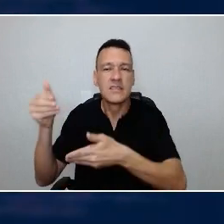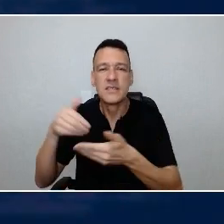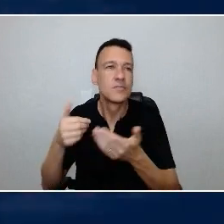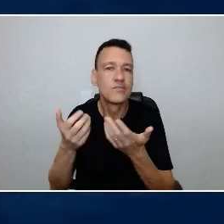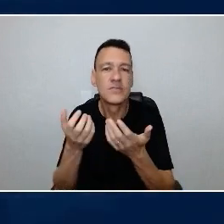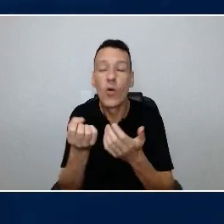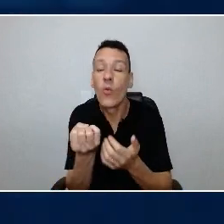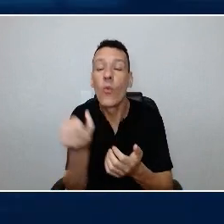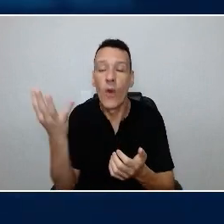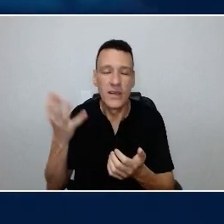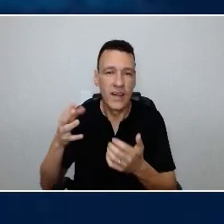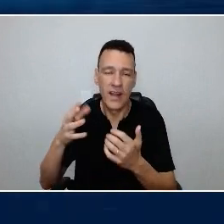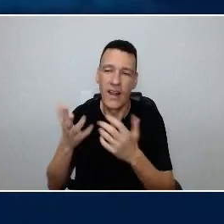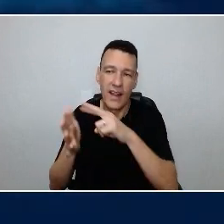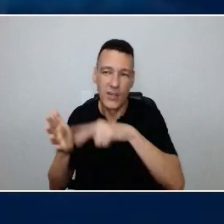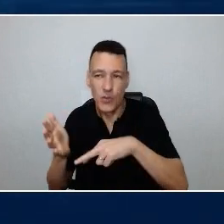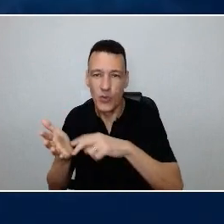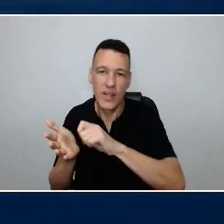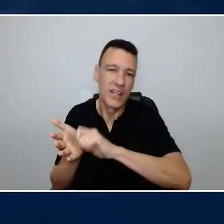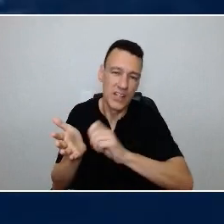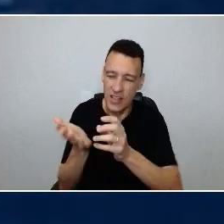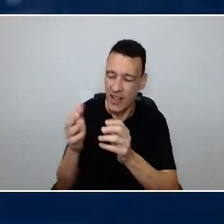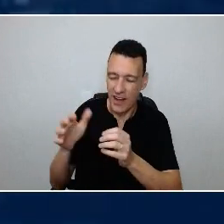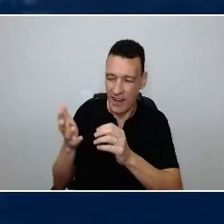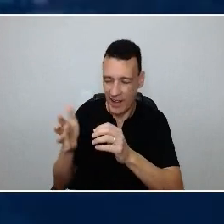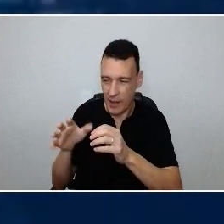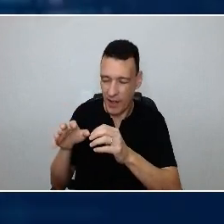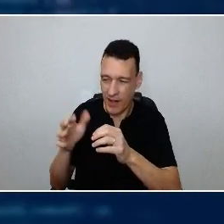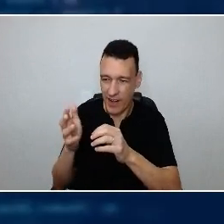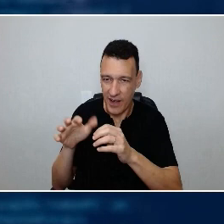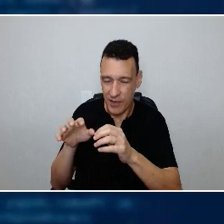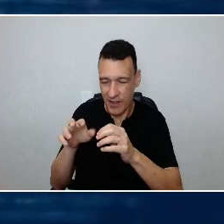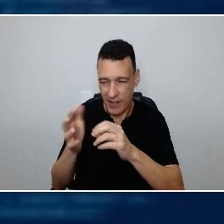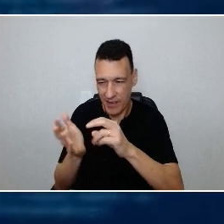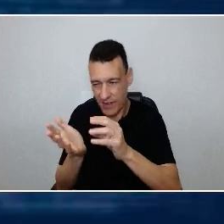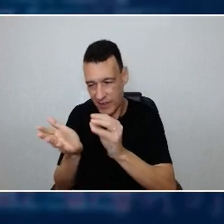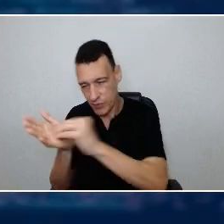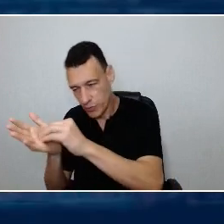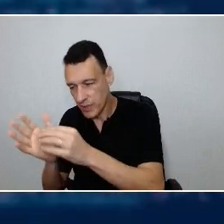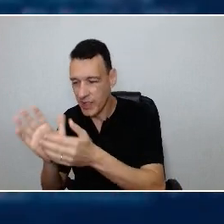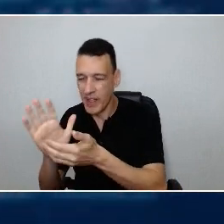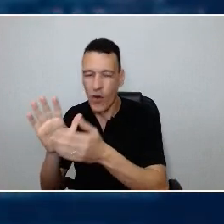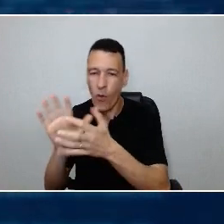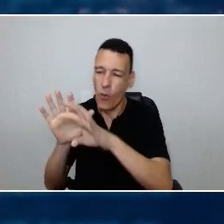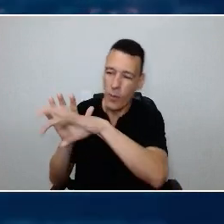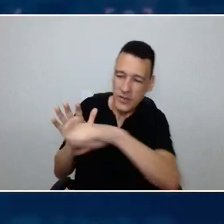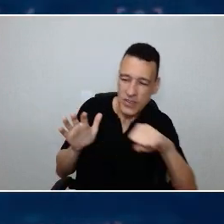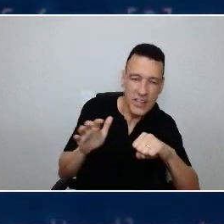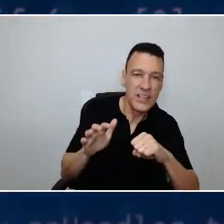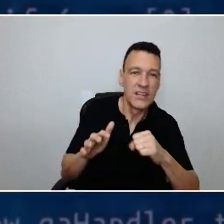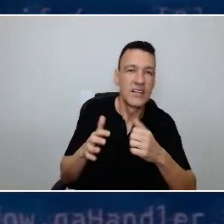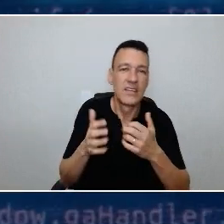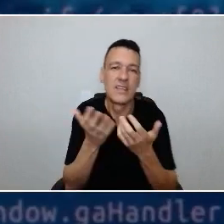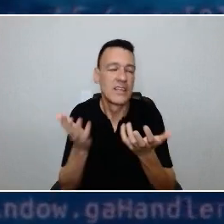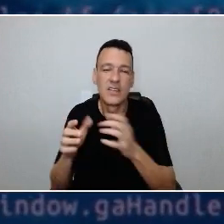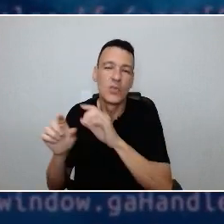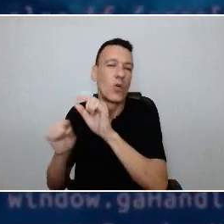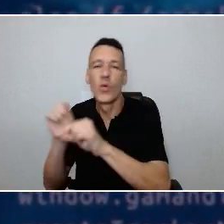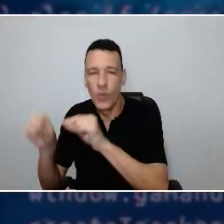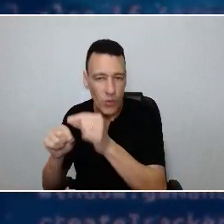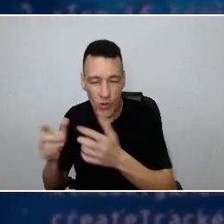quantas leituras quanta escrita o que que é mais crítico eh quais pontos são mais críticos e qualificar